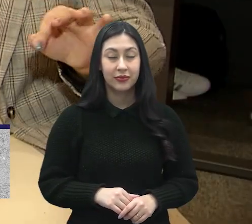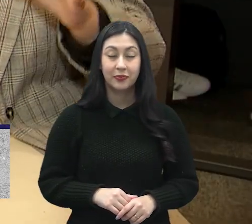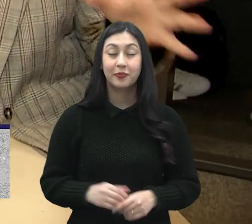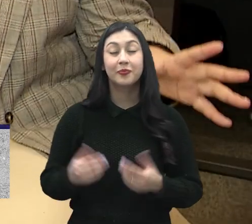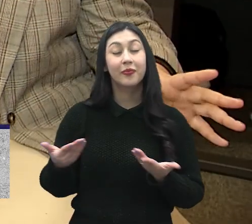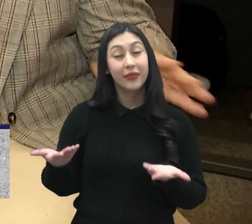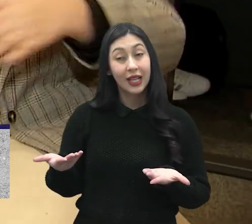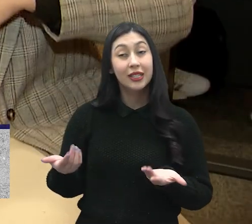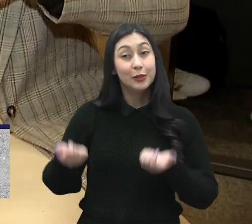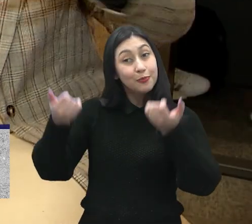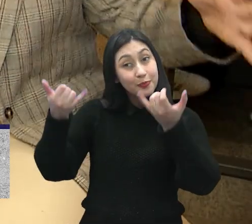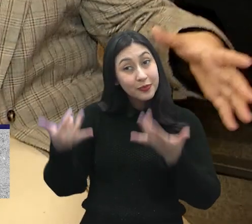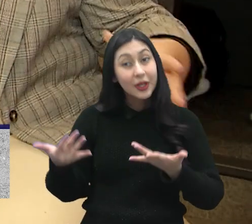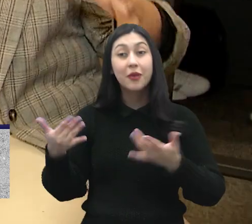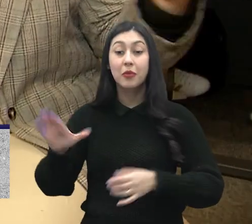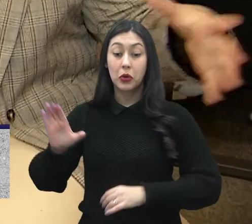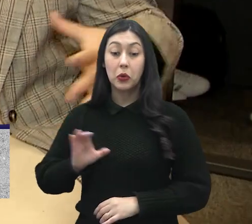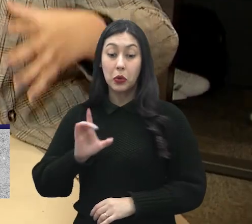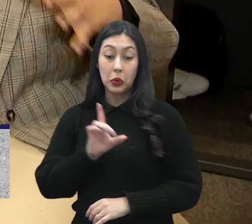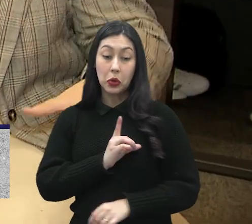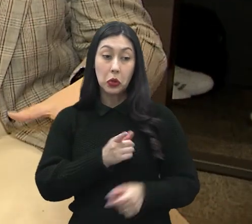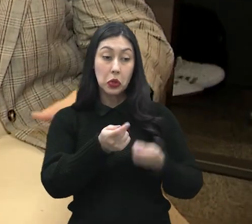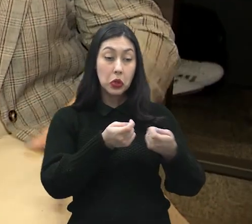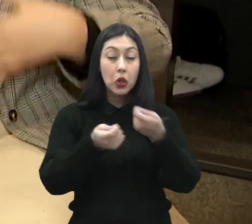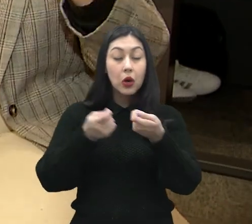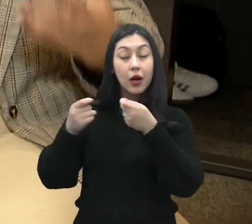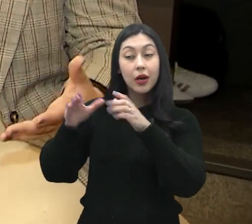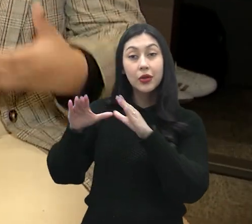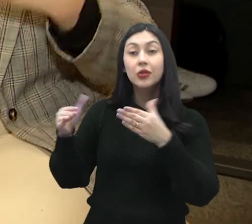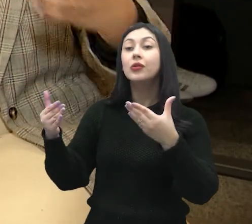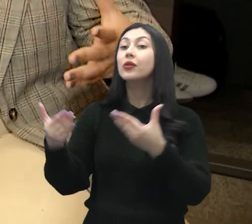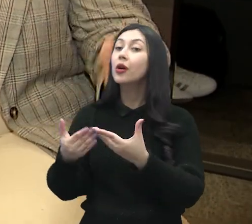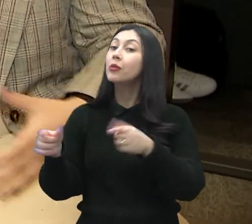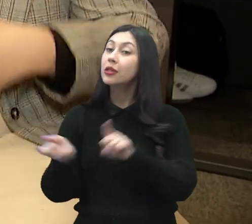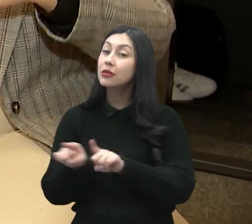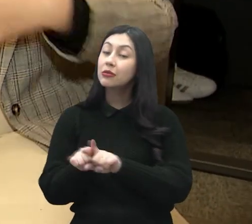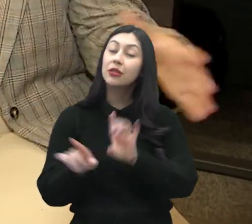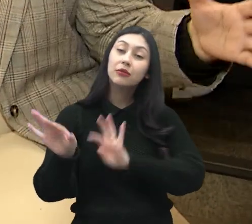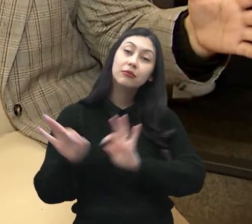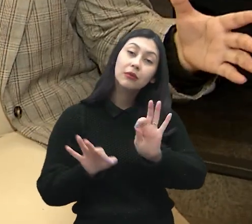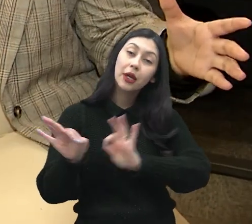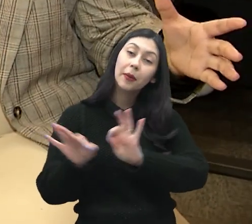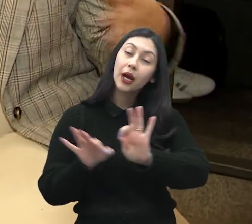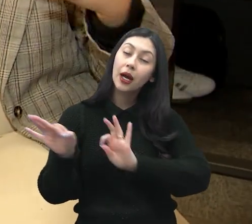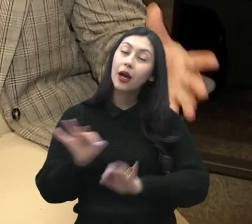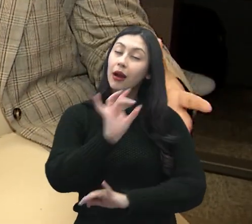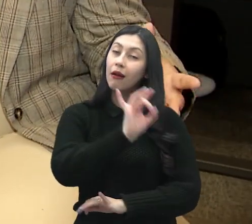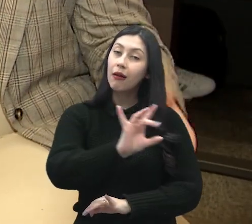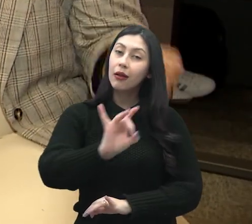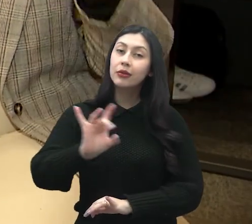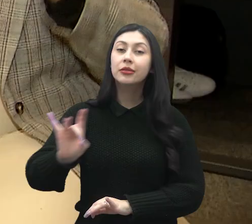Bom, pessoal, então como eu falei, para coordenar toda essa galera aqui que trabalha na empresa e também desenhar bonitinho cada plano de carreira de